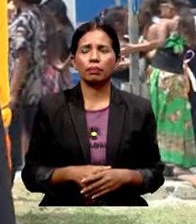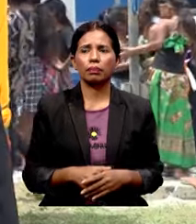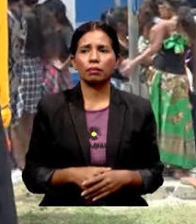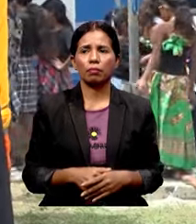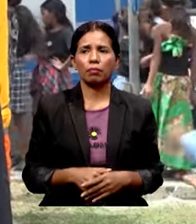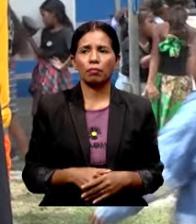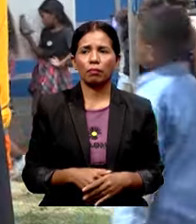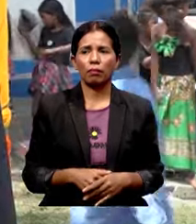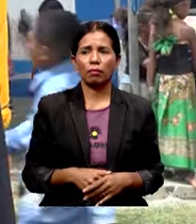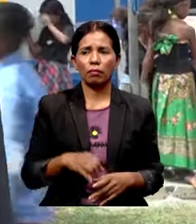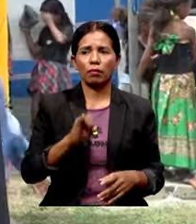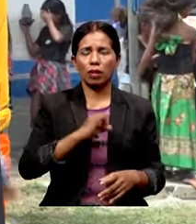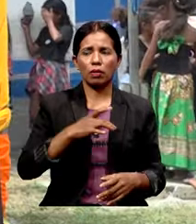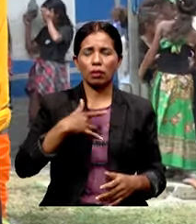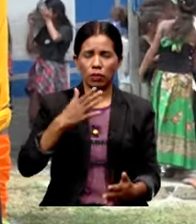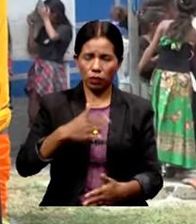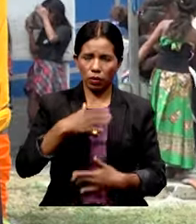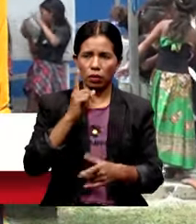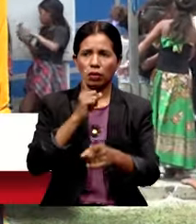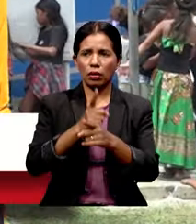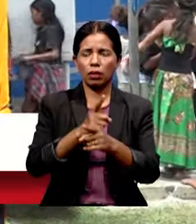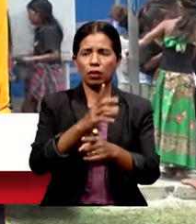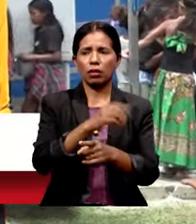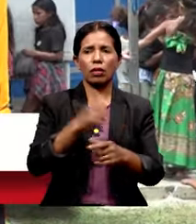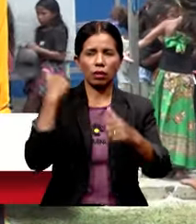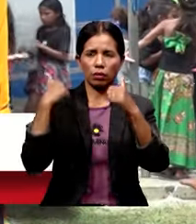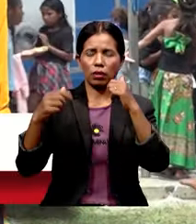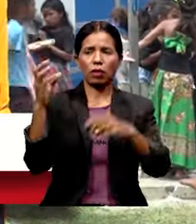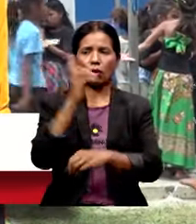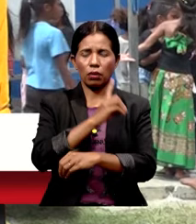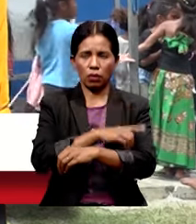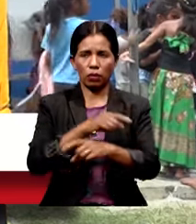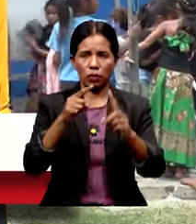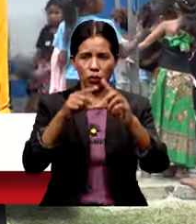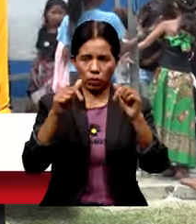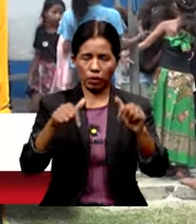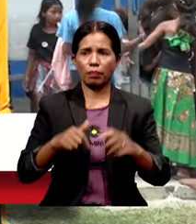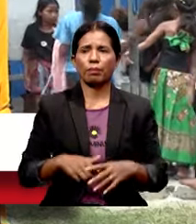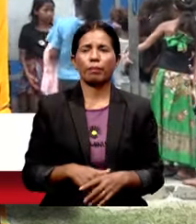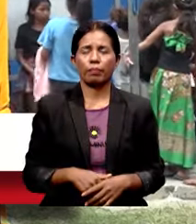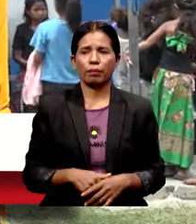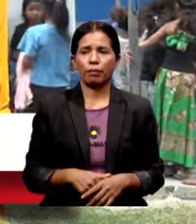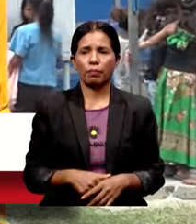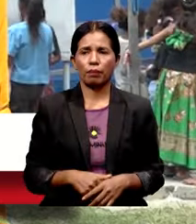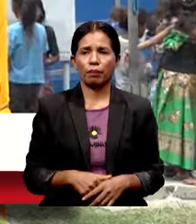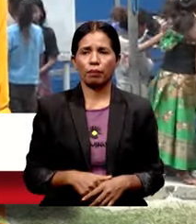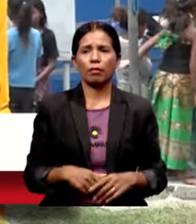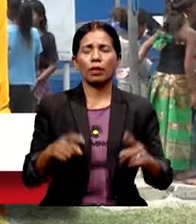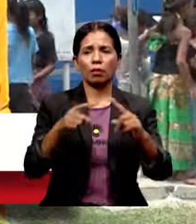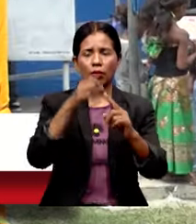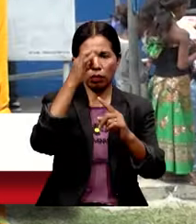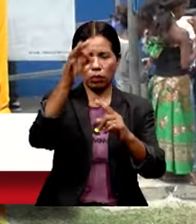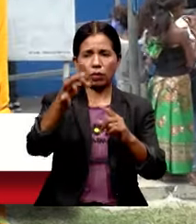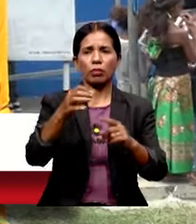Ao desejo, no Orgulho Teves, ba evento, atividade ba loron ia ohen ninian, e ba ohen e ba